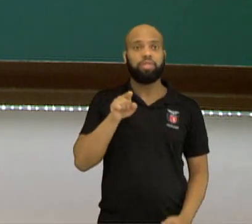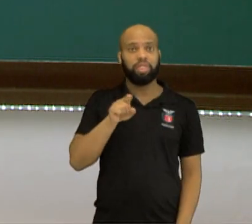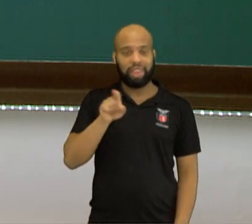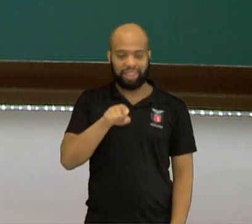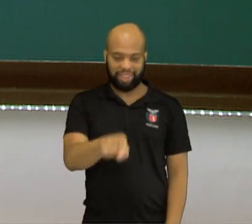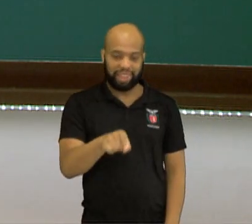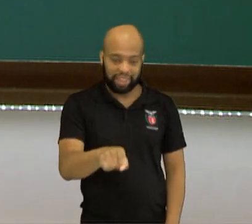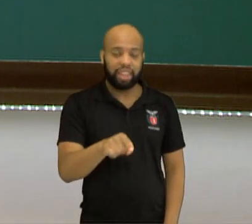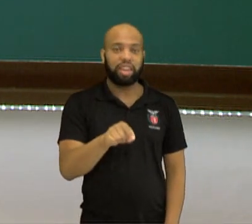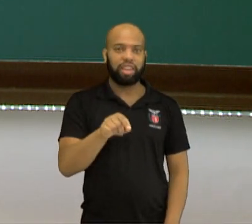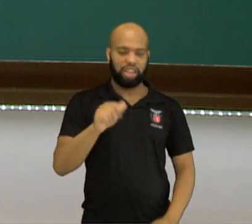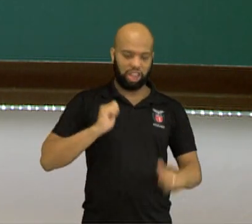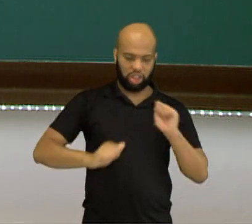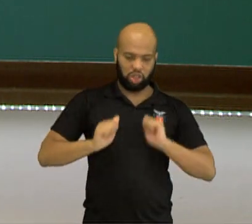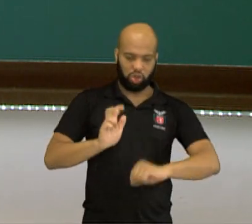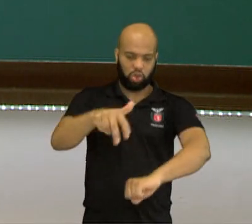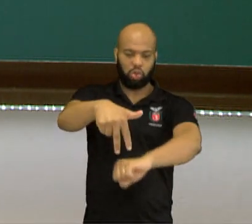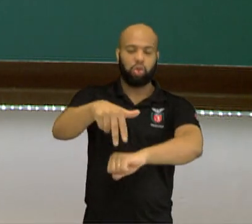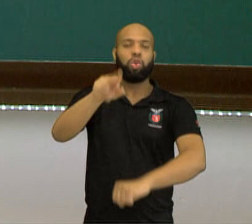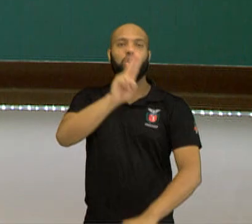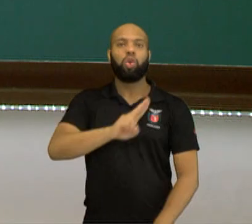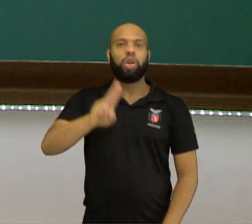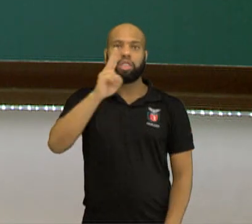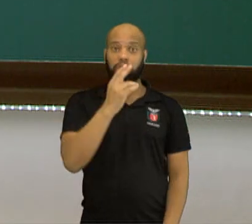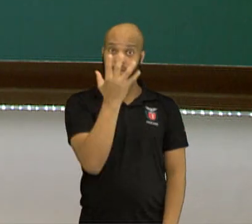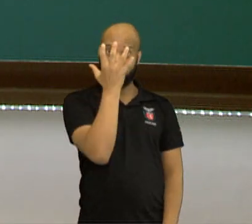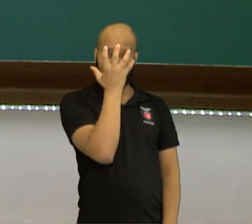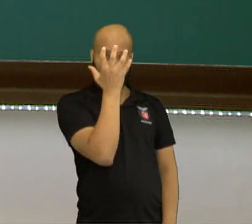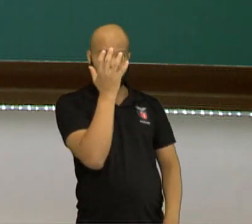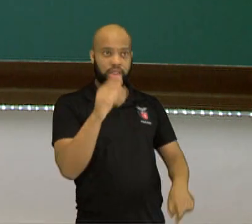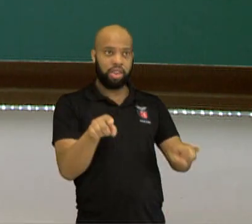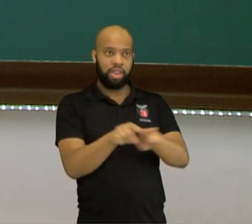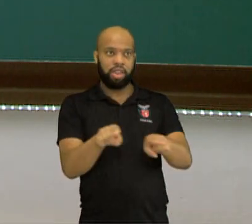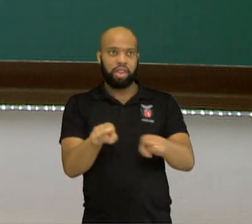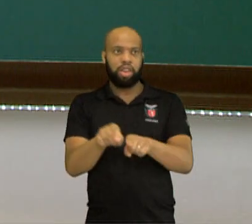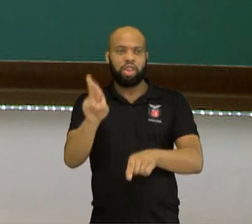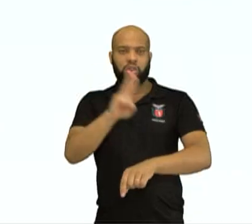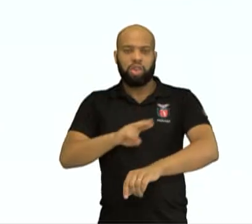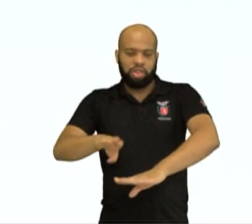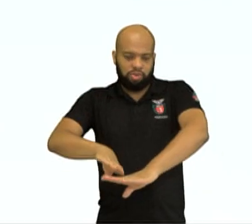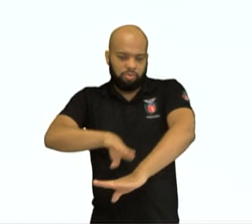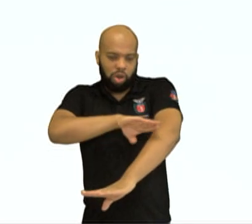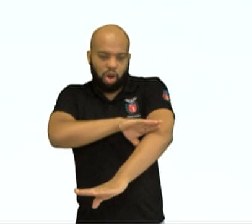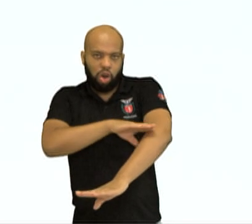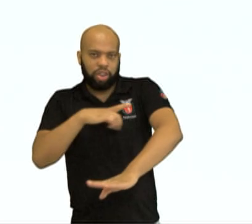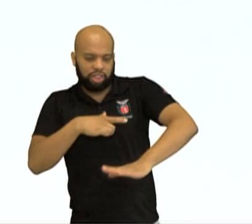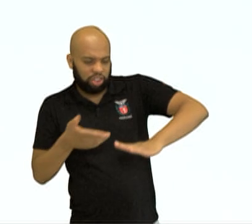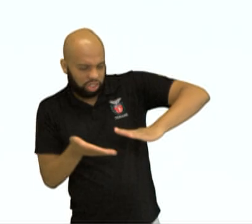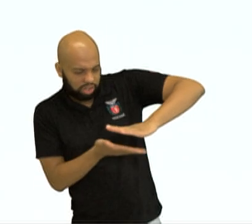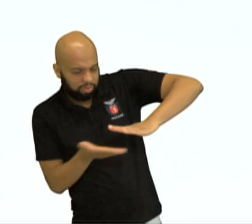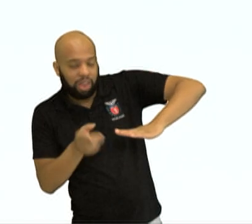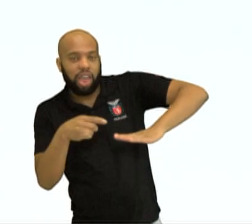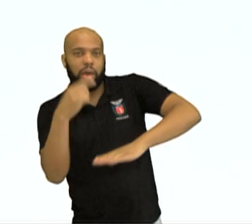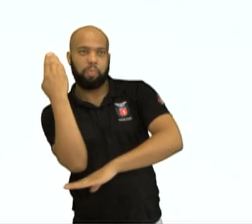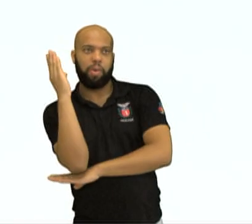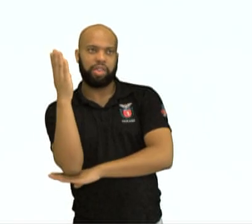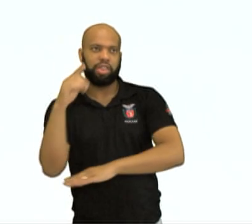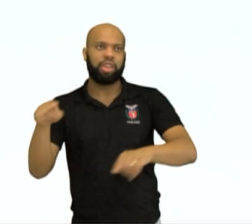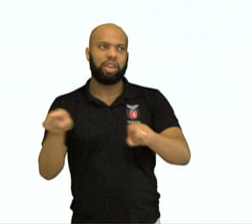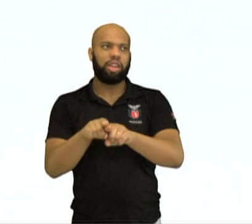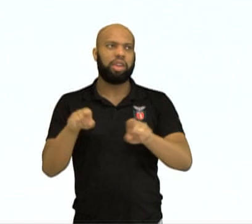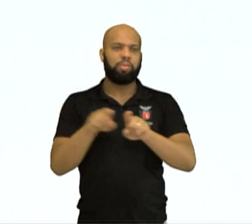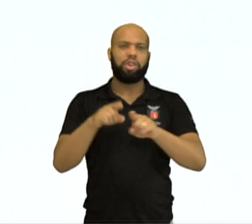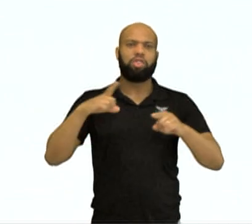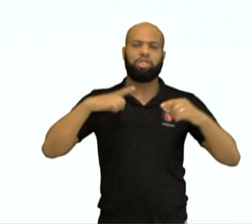utilizava máscaras, né, coturnos com solado de madeira, túnicas com enormes ombreiras. Então,